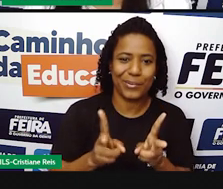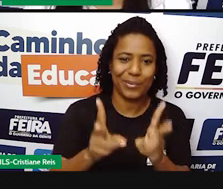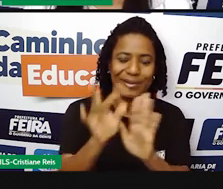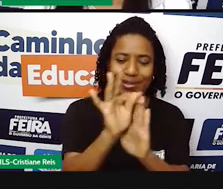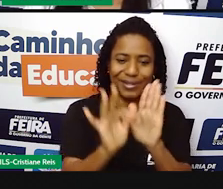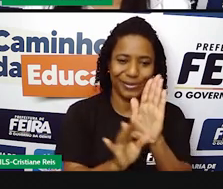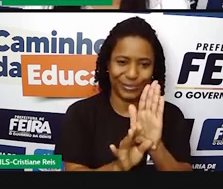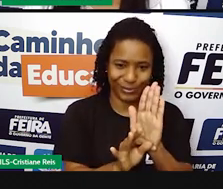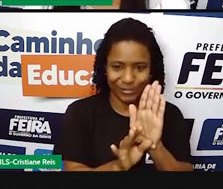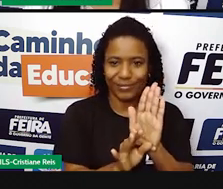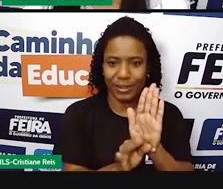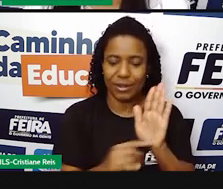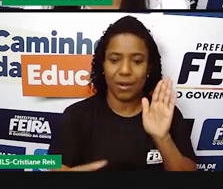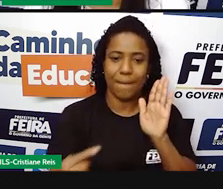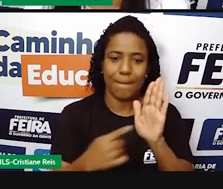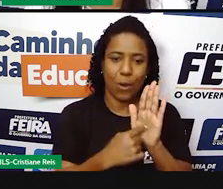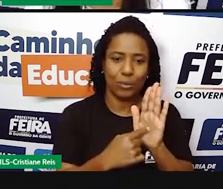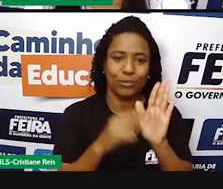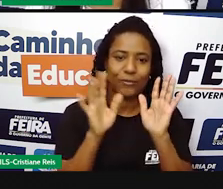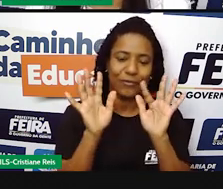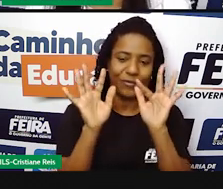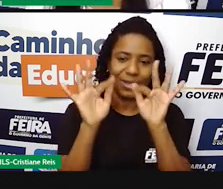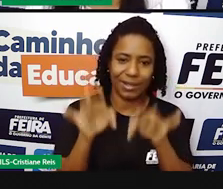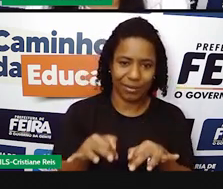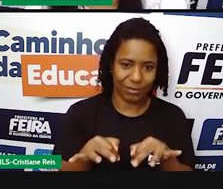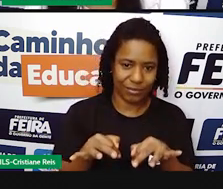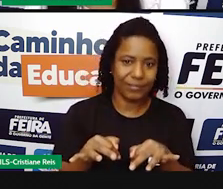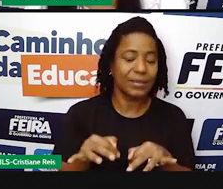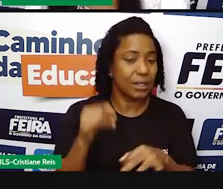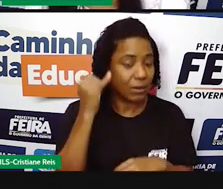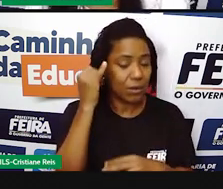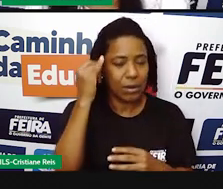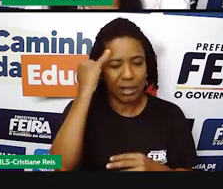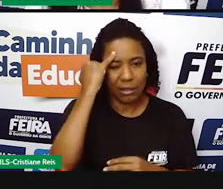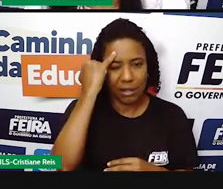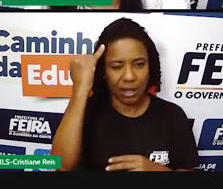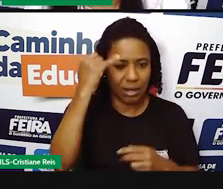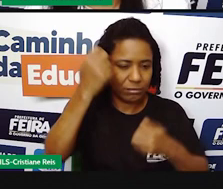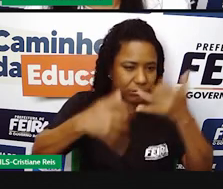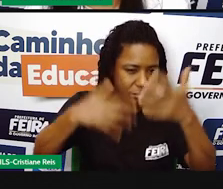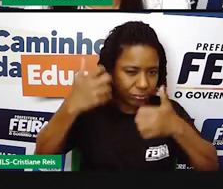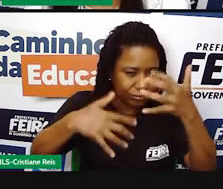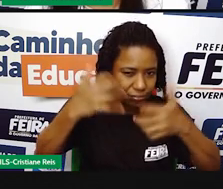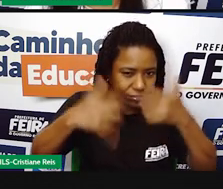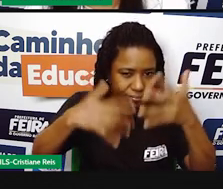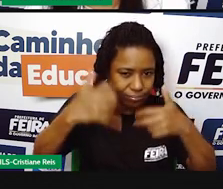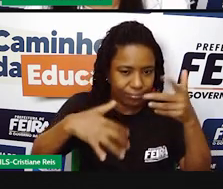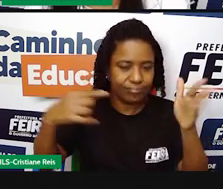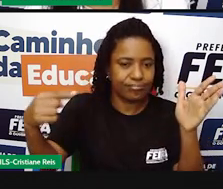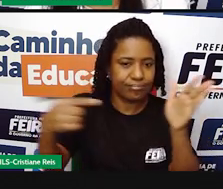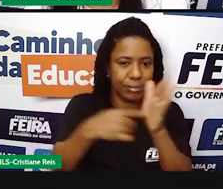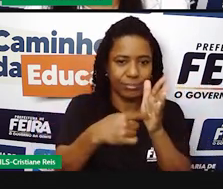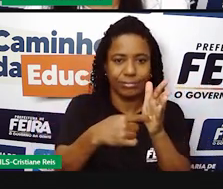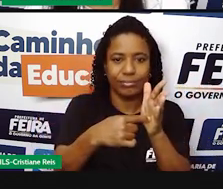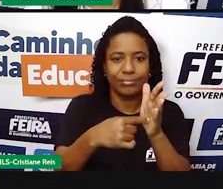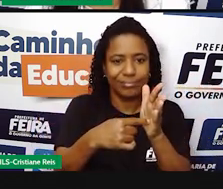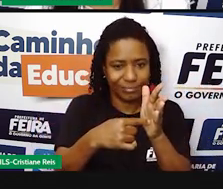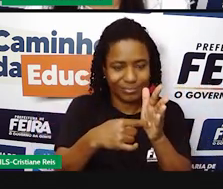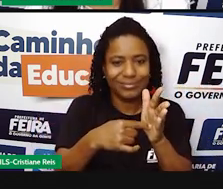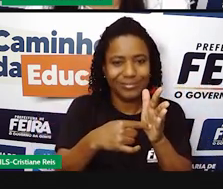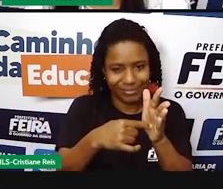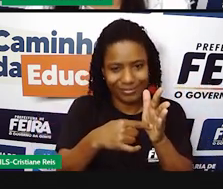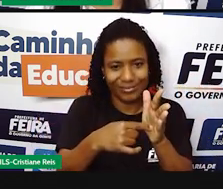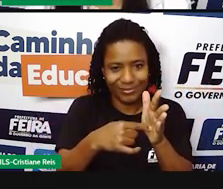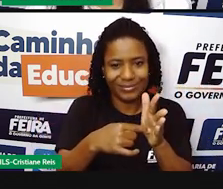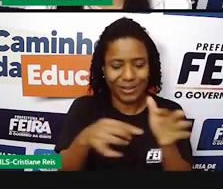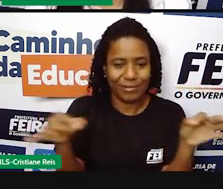ponto final é porque ele conclui a ideia, ele finaliza aquela ideia. E aí, a partir do ponto final, pode-se iniciar